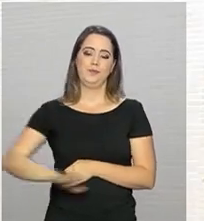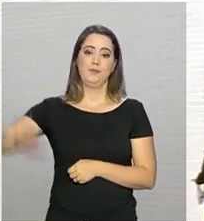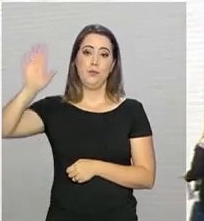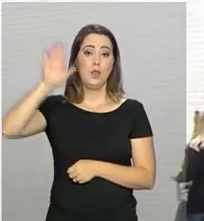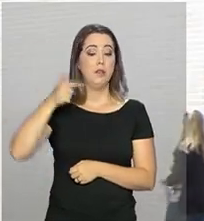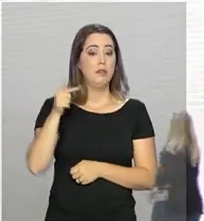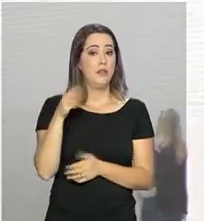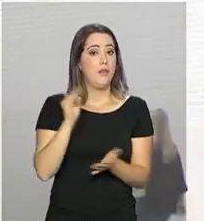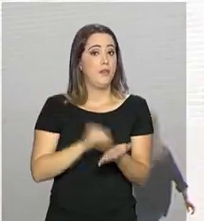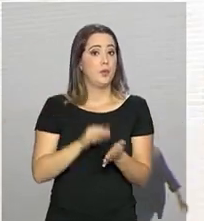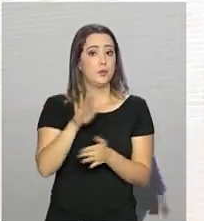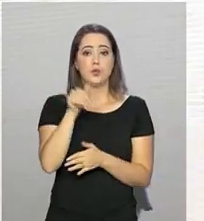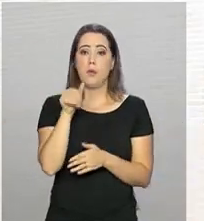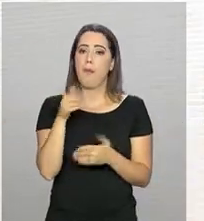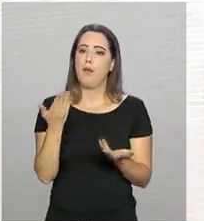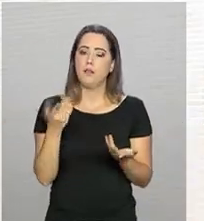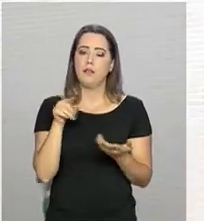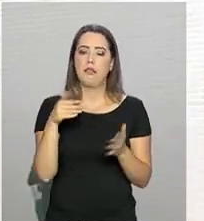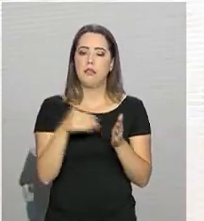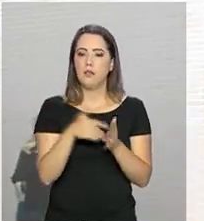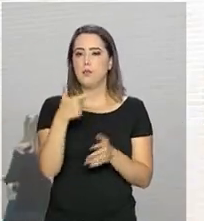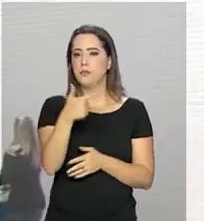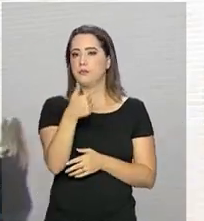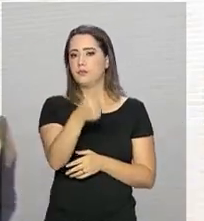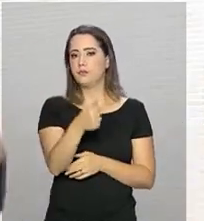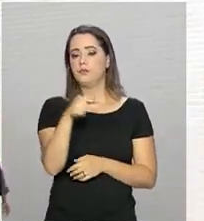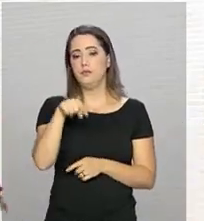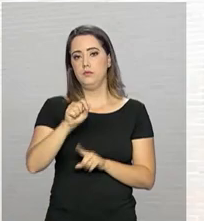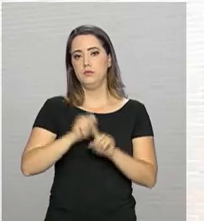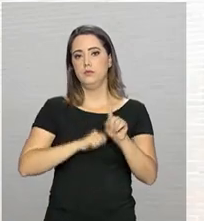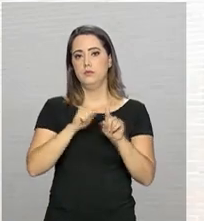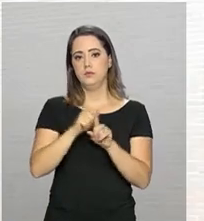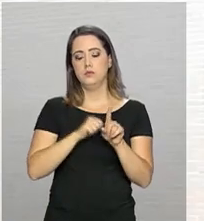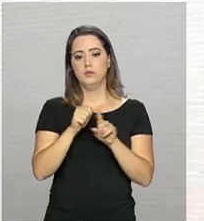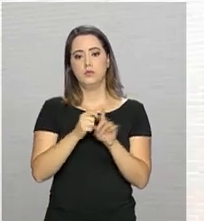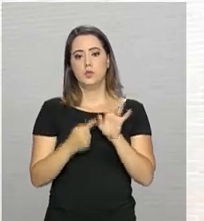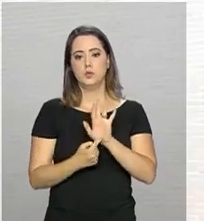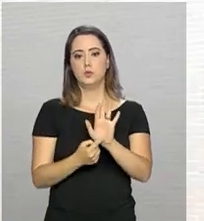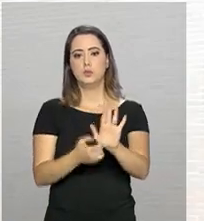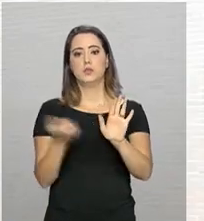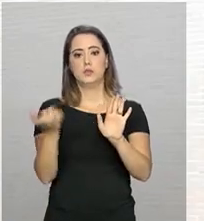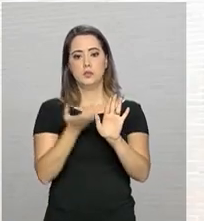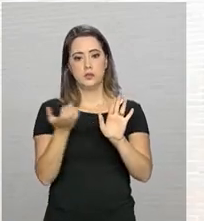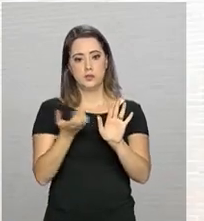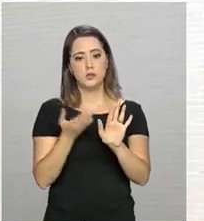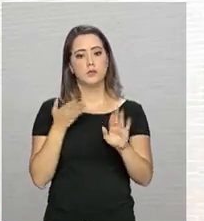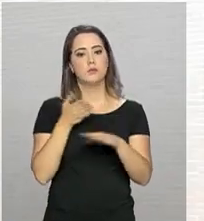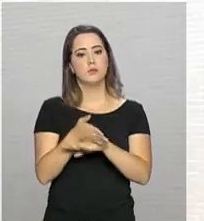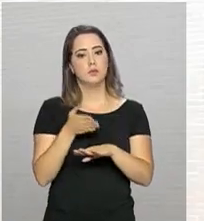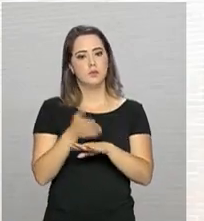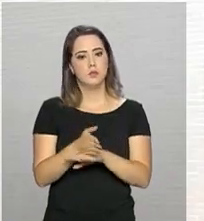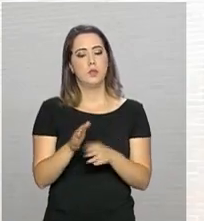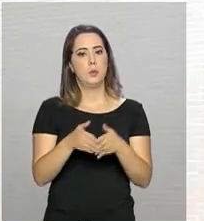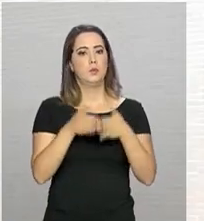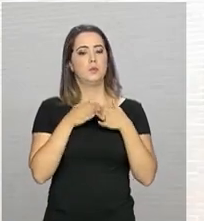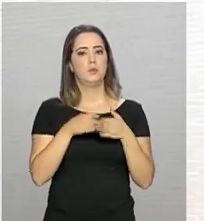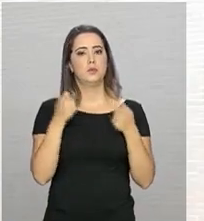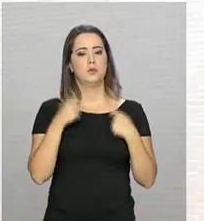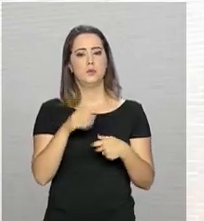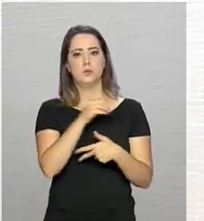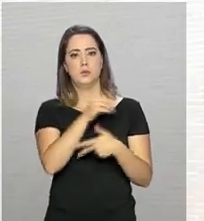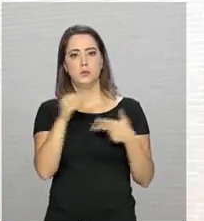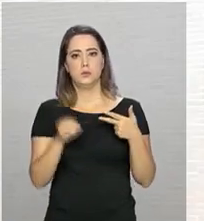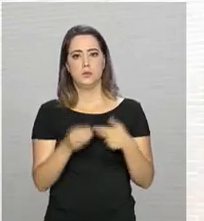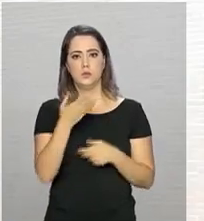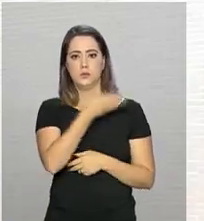regular têm até o dia 27 deste mês para manifestar interesse em participar da lista de espera o pedido deve ser feito na página